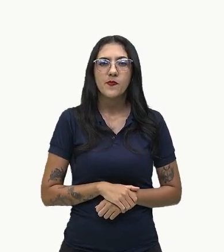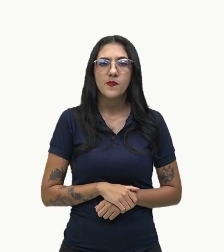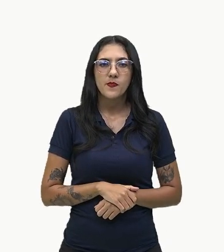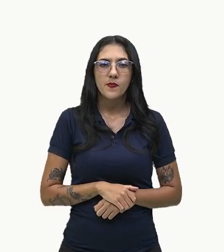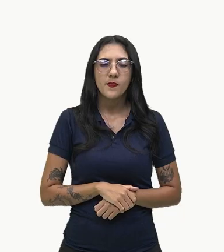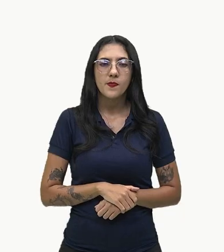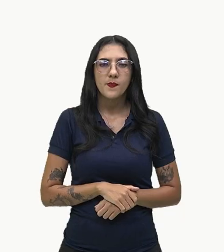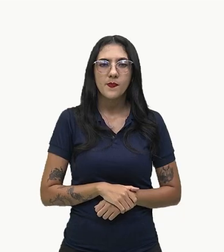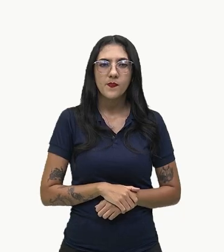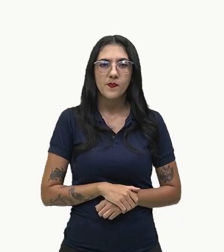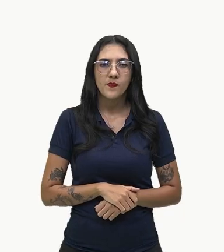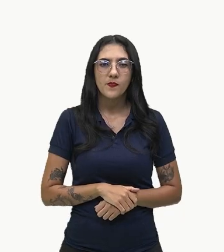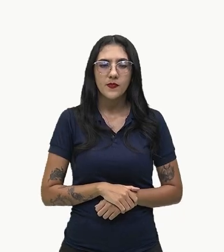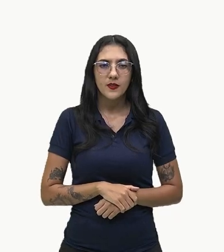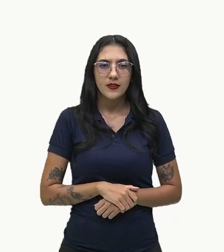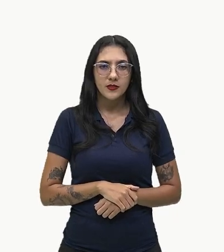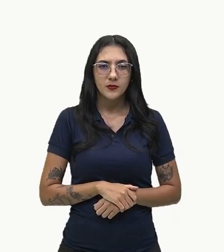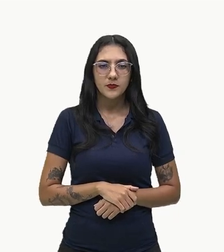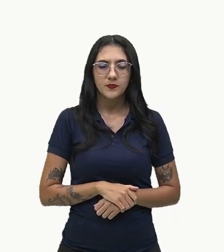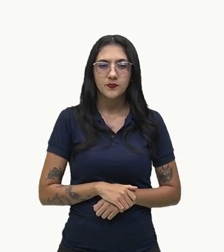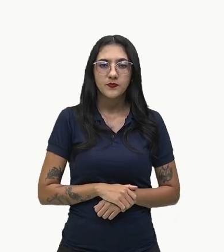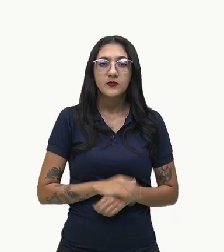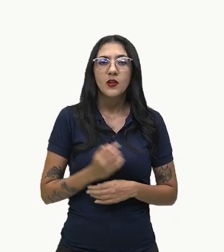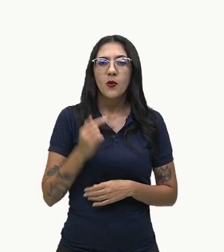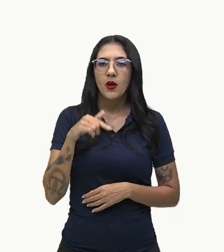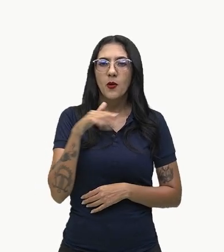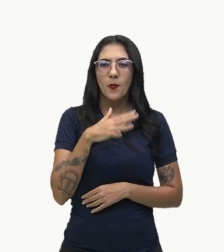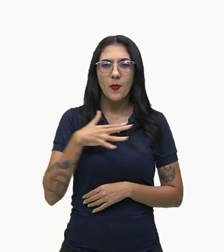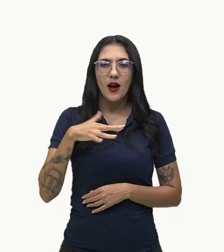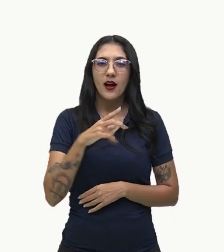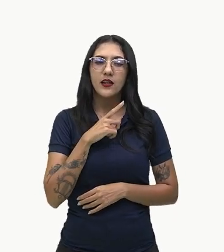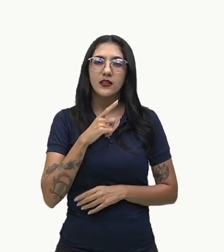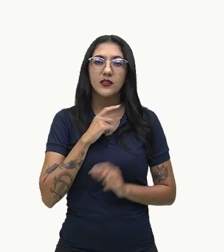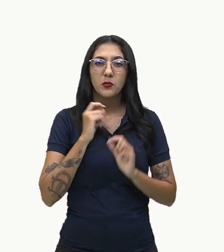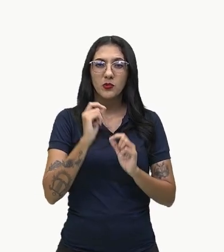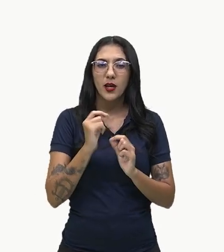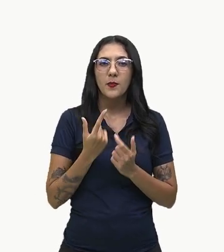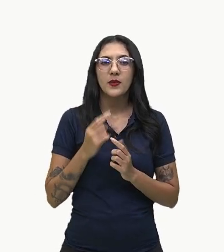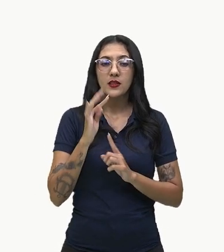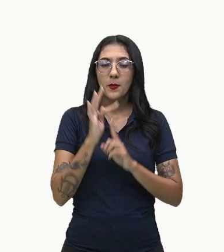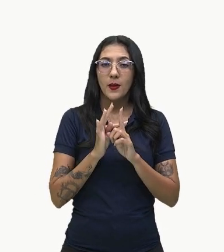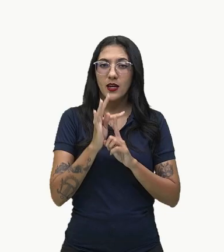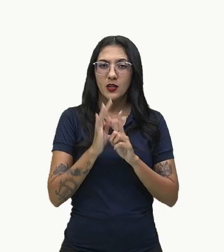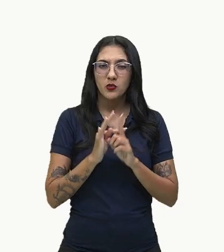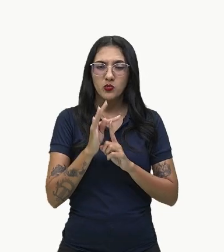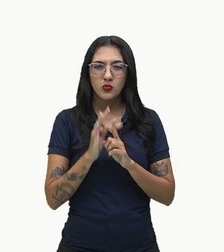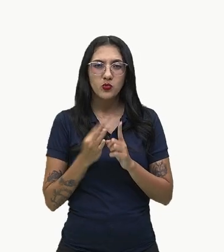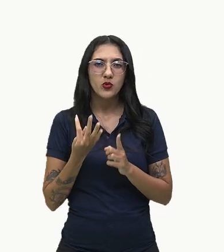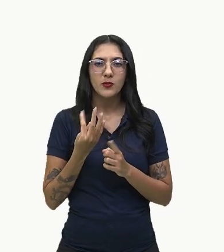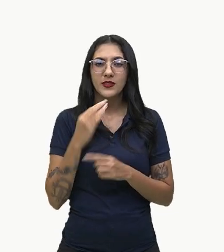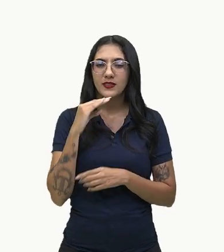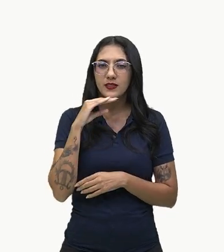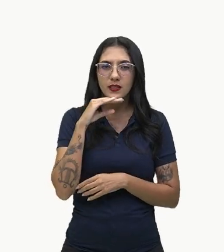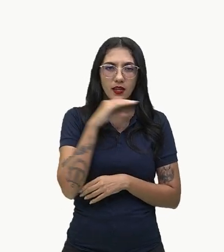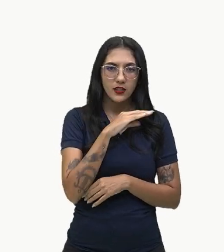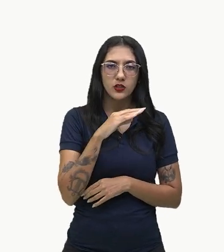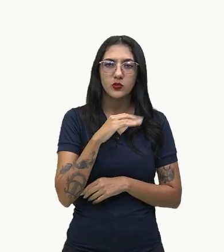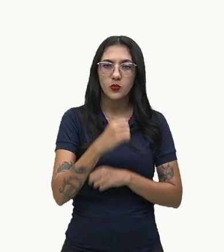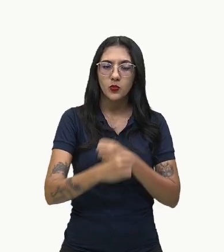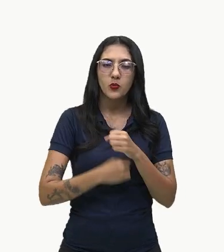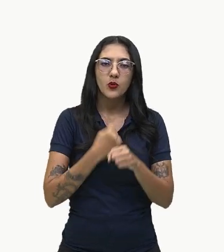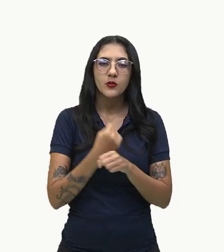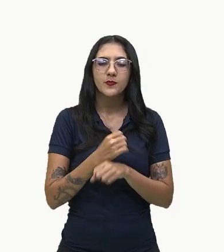zona tropical, que é uma região onde se faz muito calor. E apenas uma pequena parte